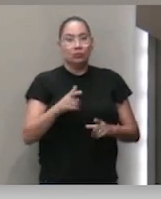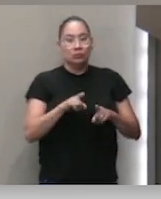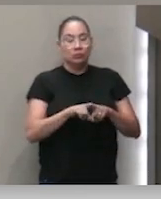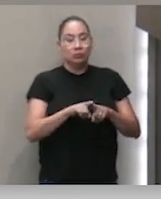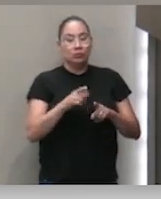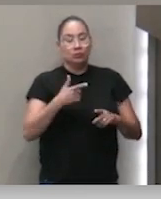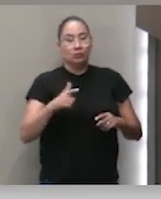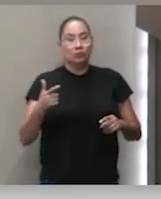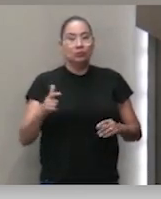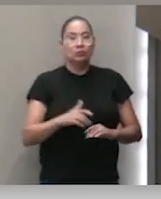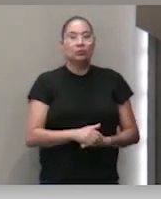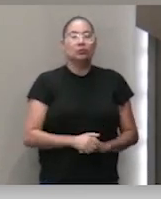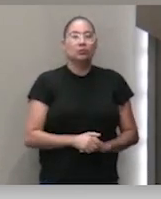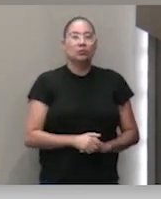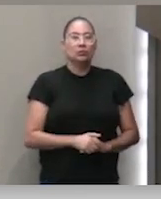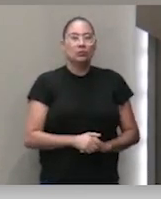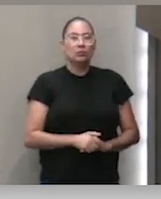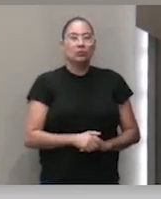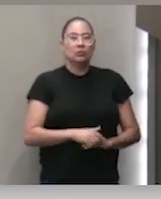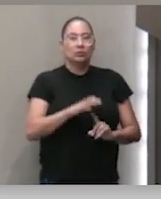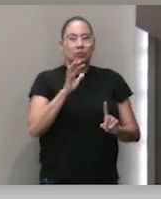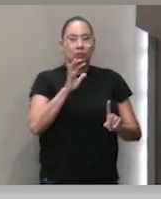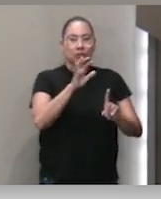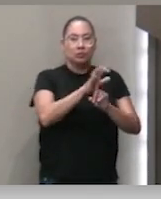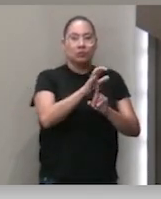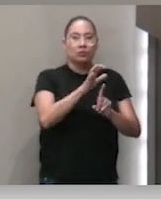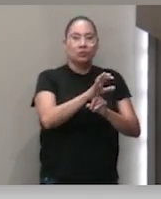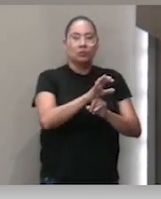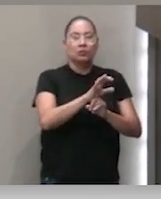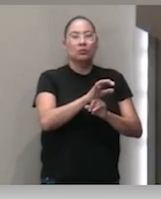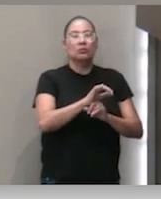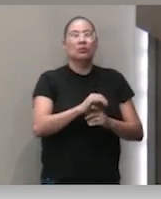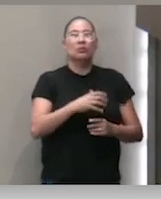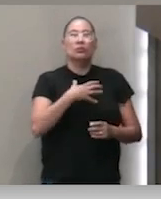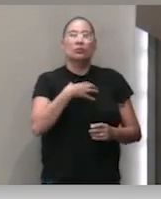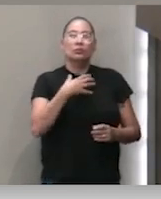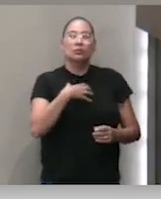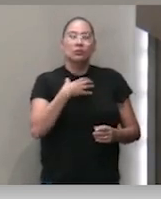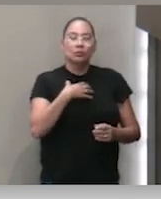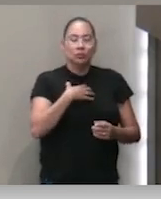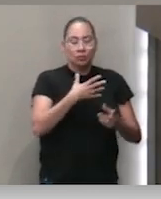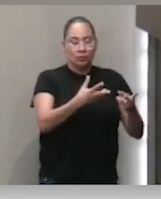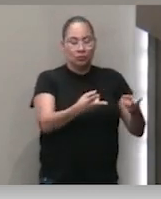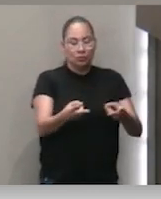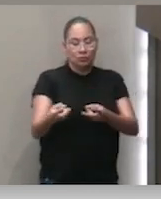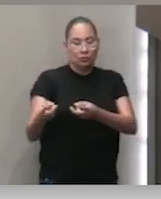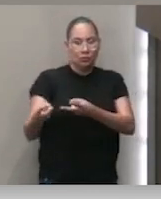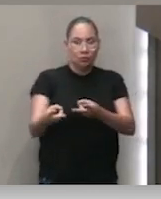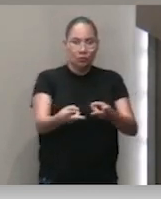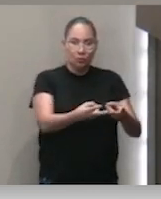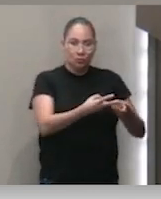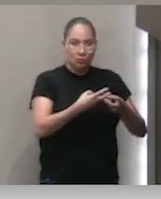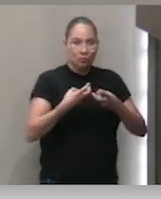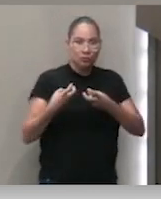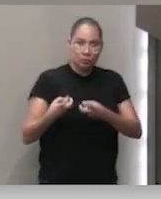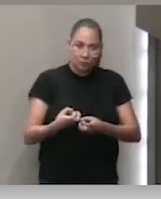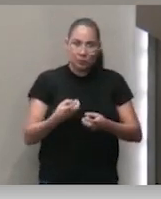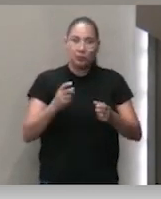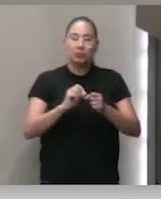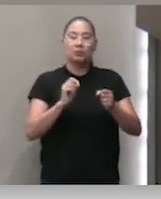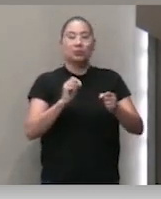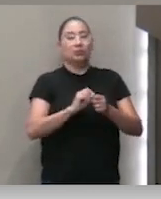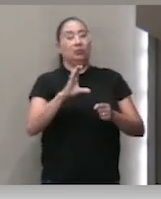outros. Moção de repúdio ao modo de cobrança abusiva e indevida feitas